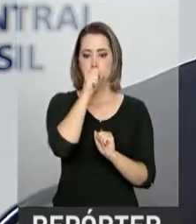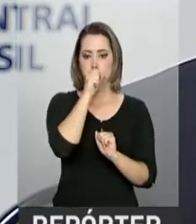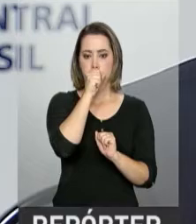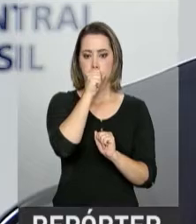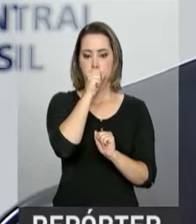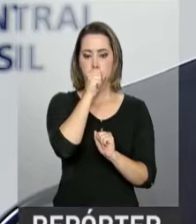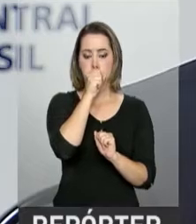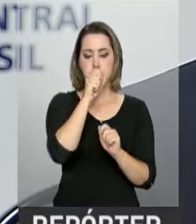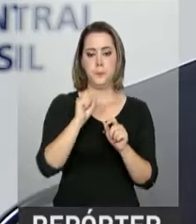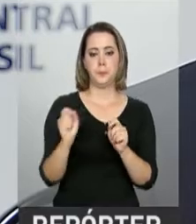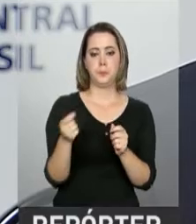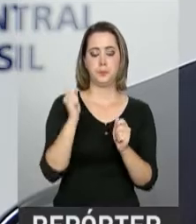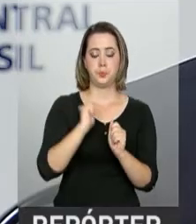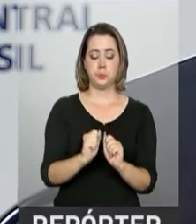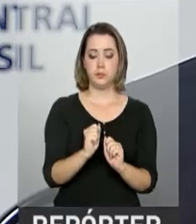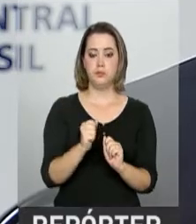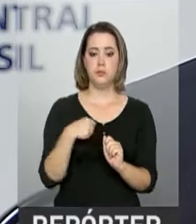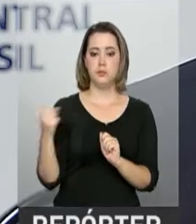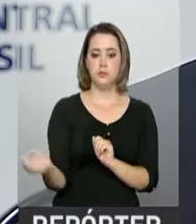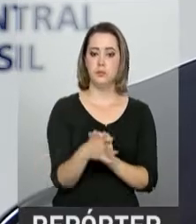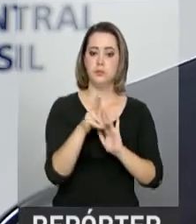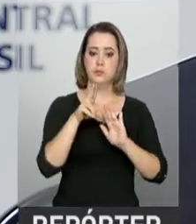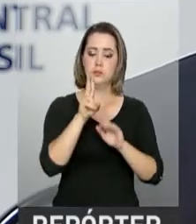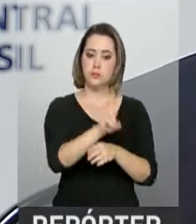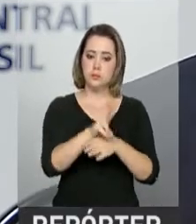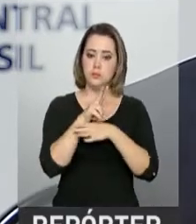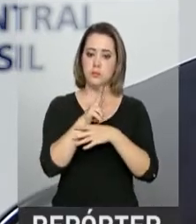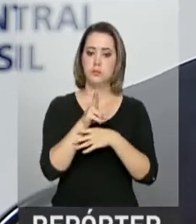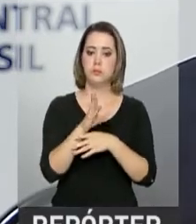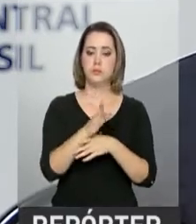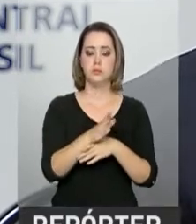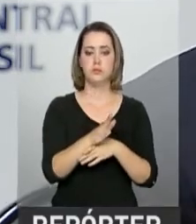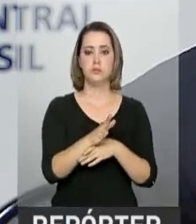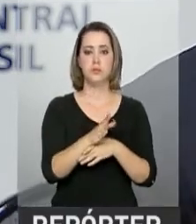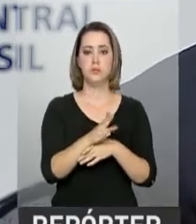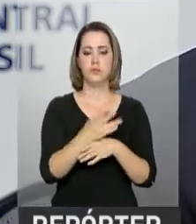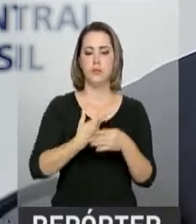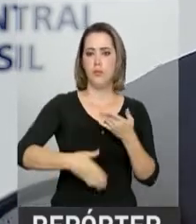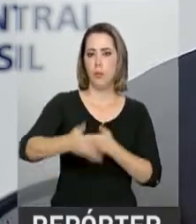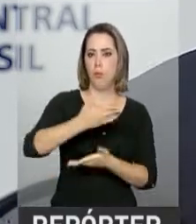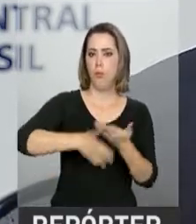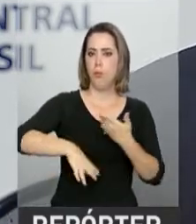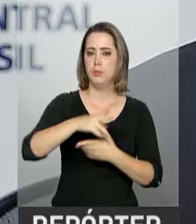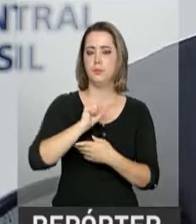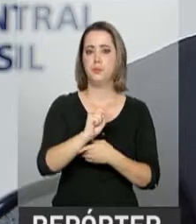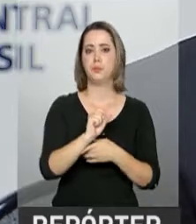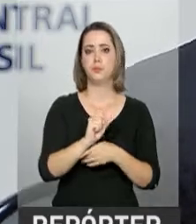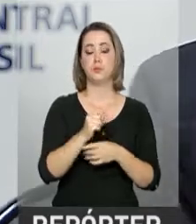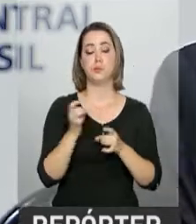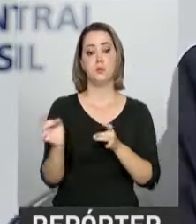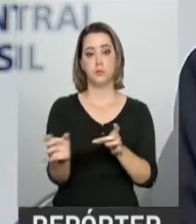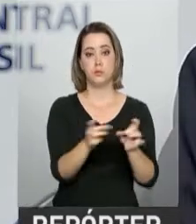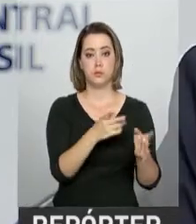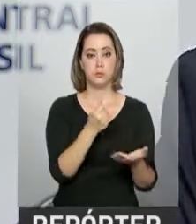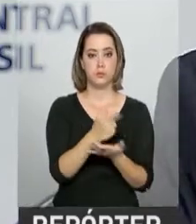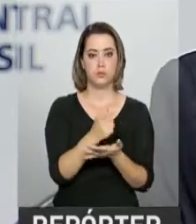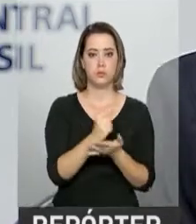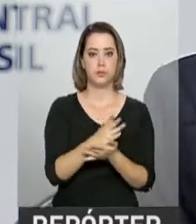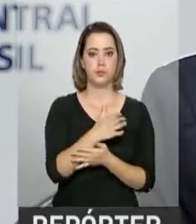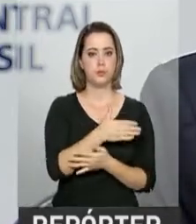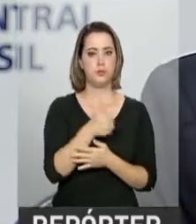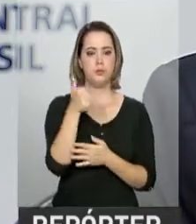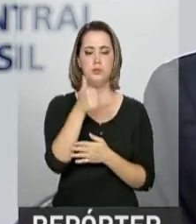o os novos empréstimos mais relacionados com o mercado e de uma forma muito